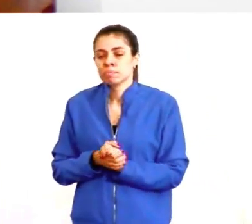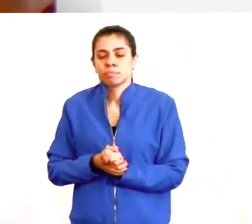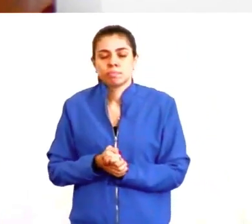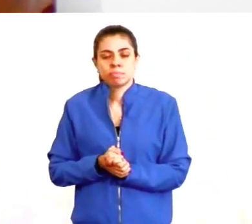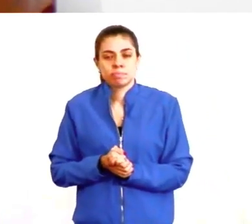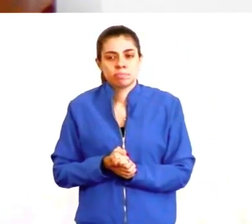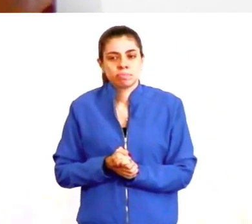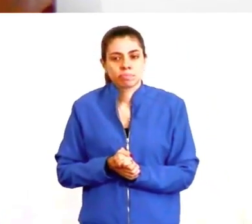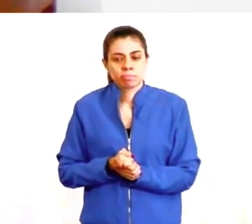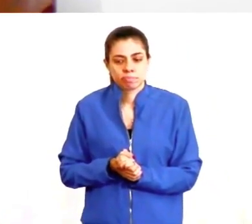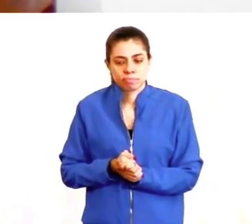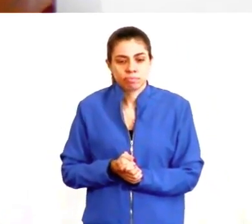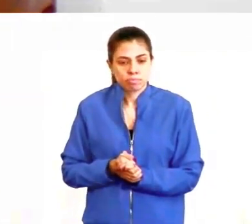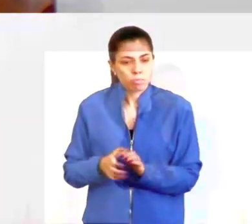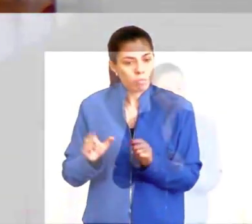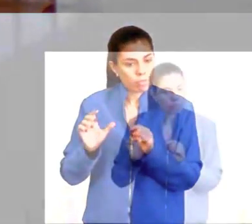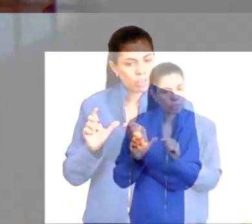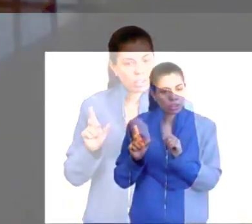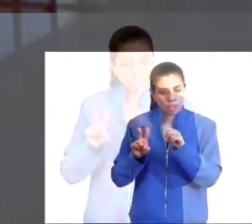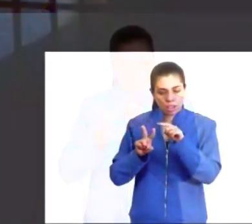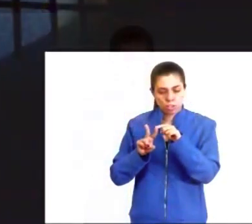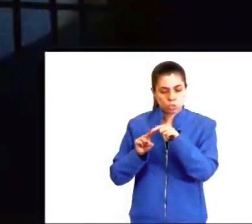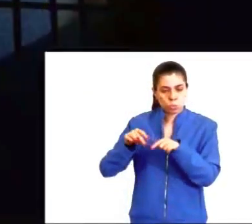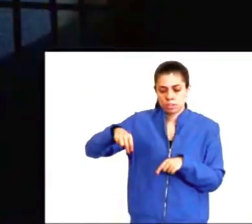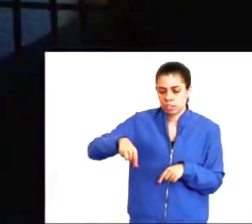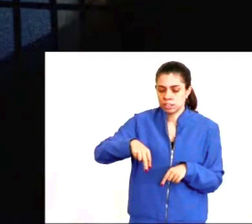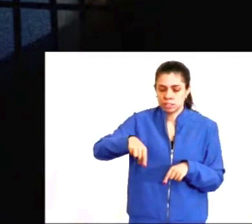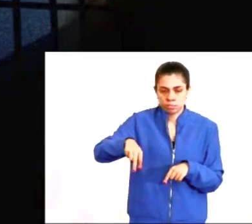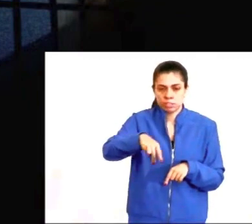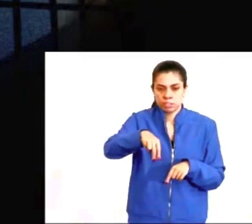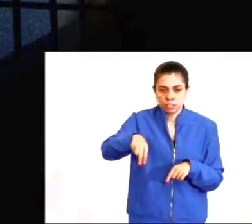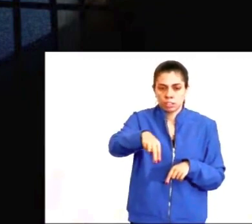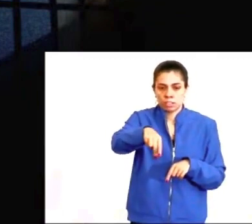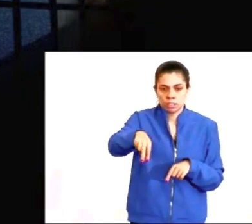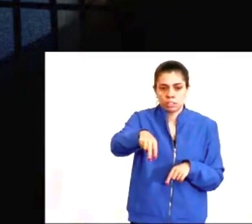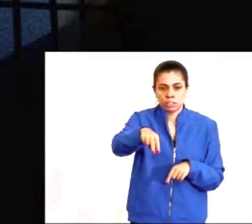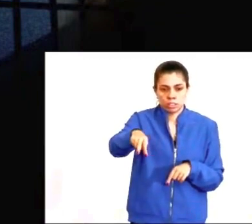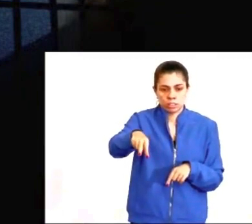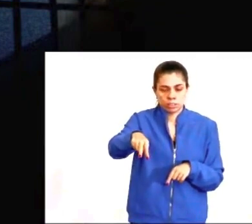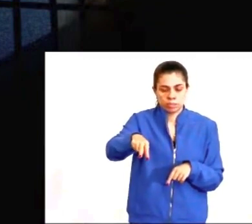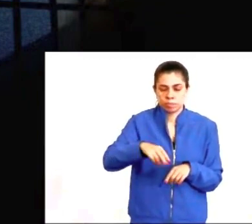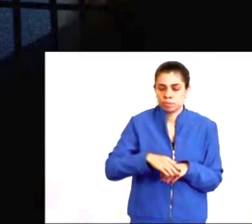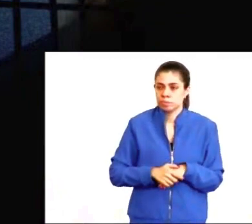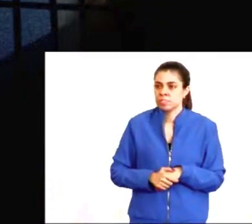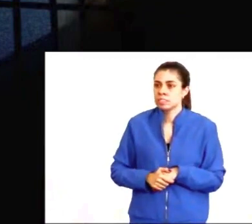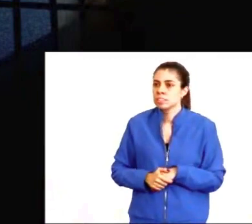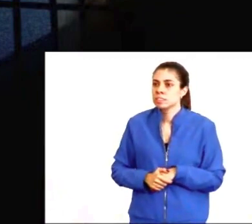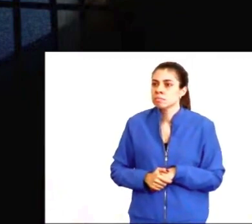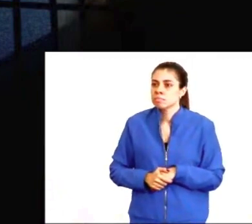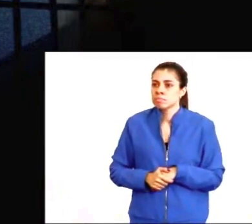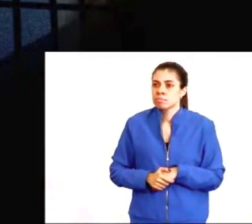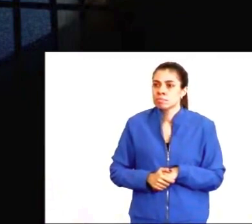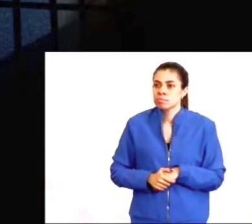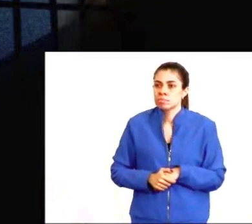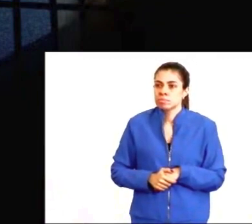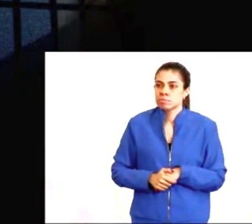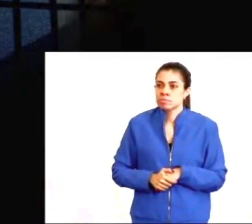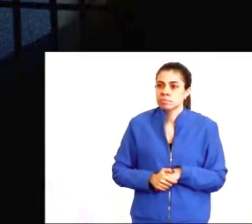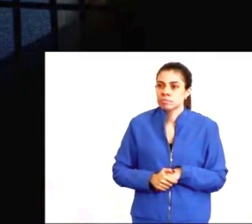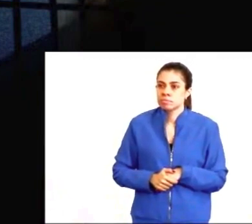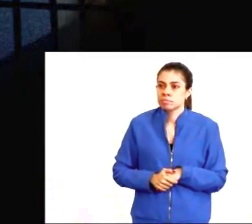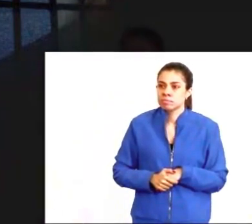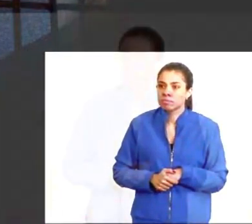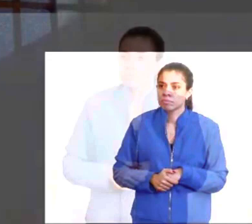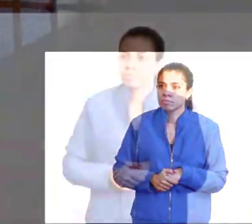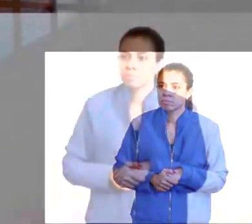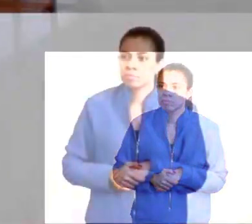foram à cidade e contaram aos principais sacerdotes tudo o que sucedera. Veja, são aqueles que estavam espavoridos quando